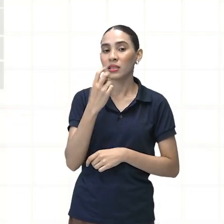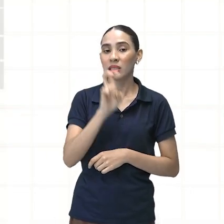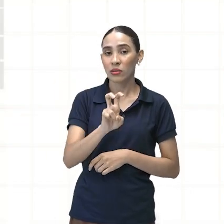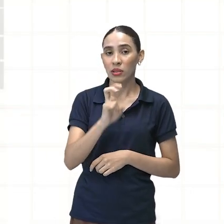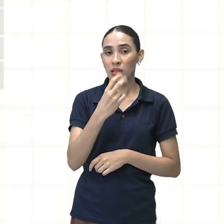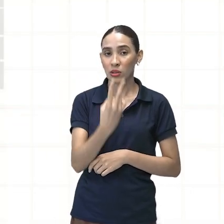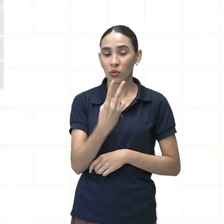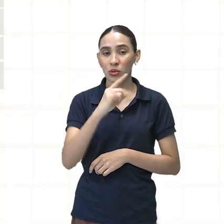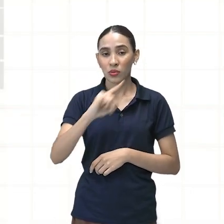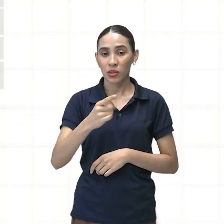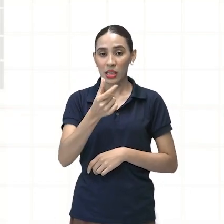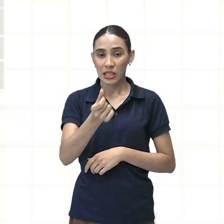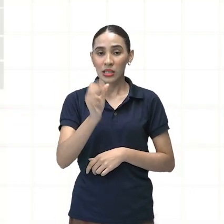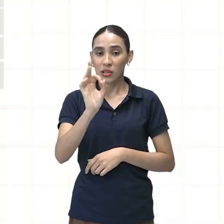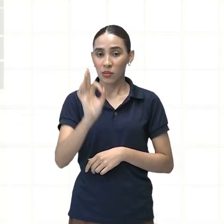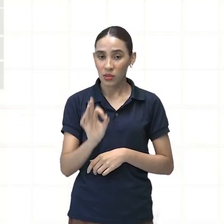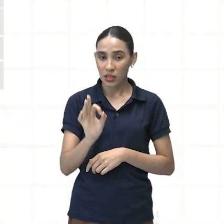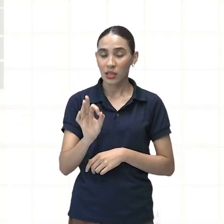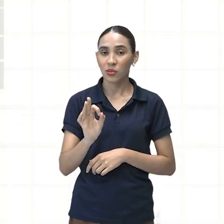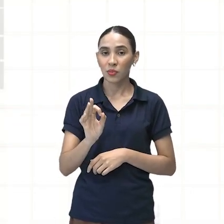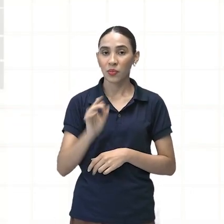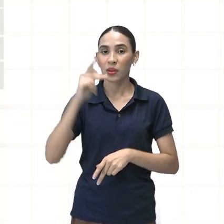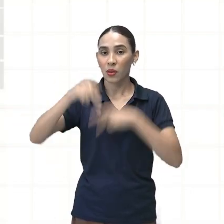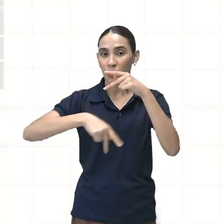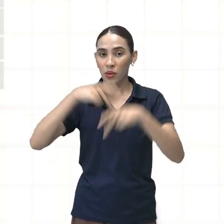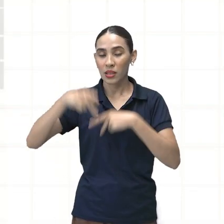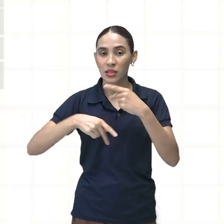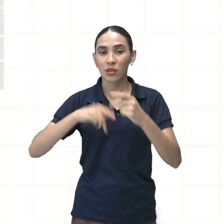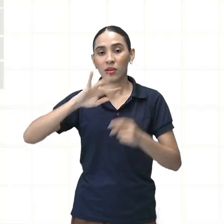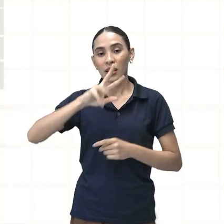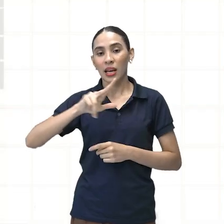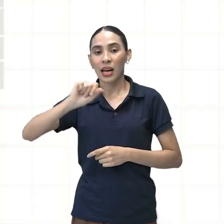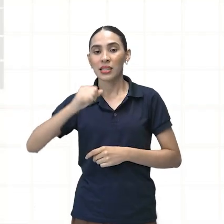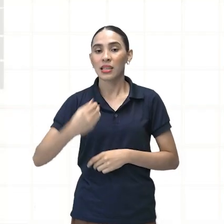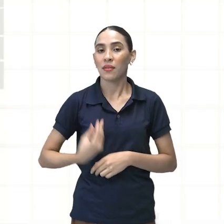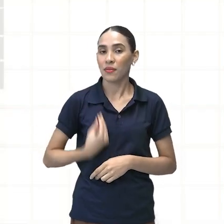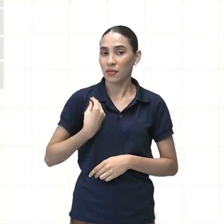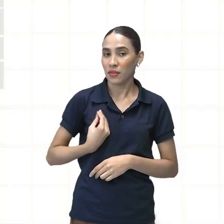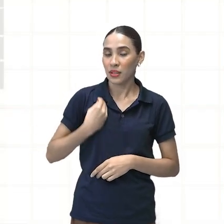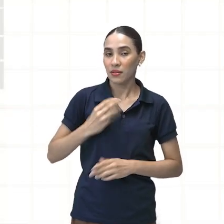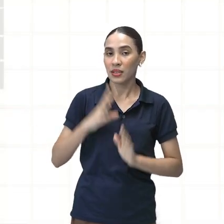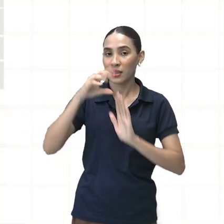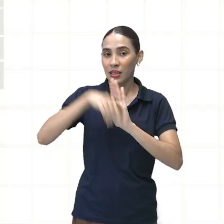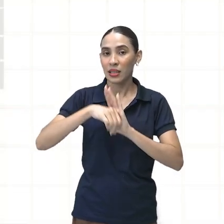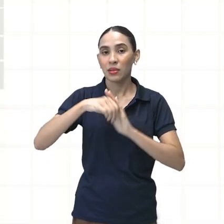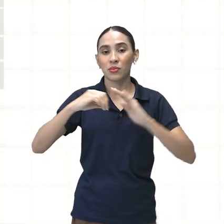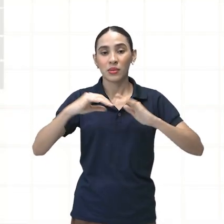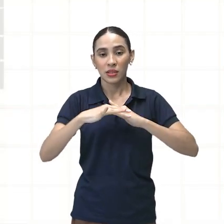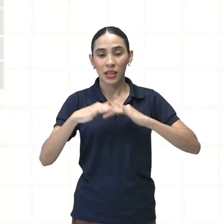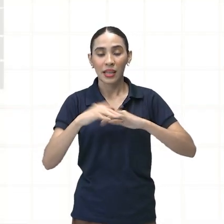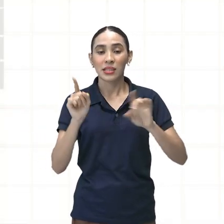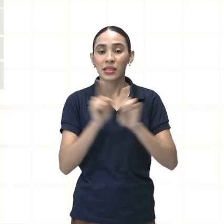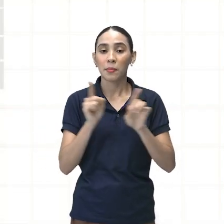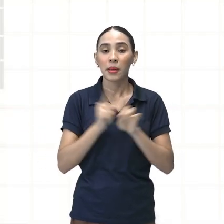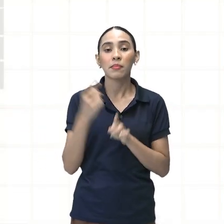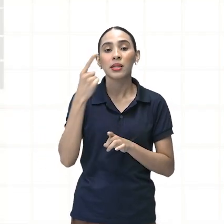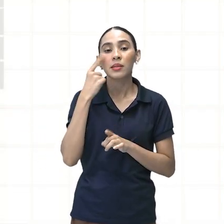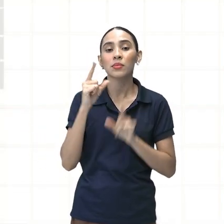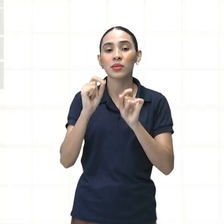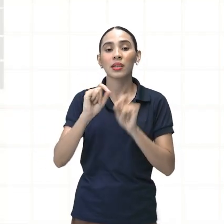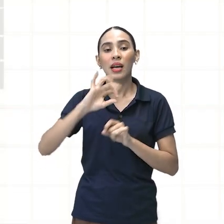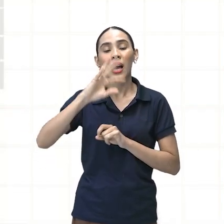52%, 52,6% da população na Ásia vive em cidades. A gente observa também que a África